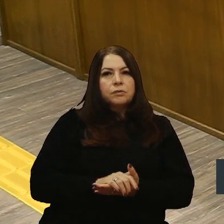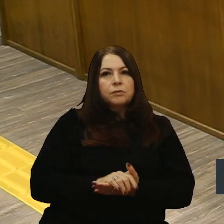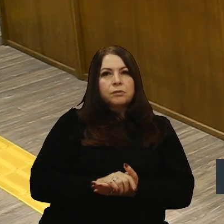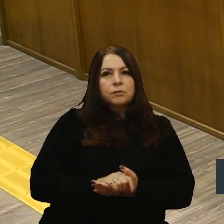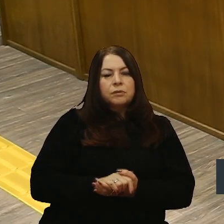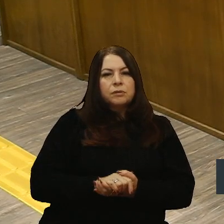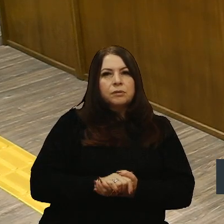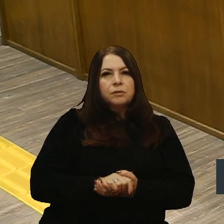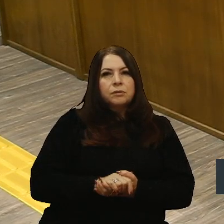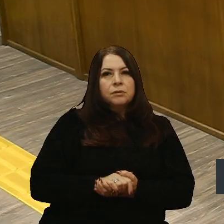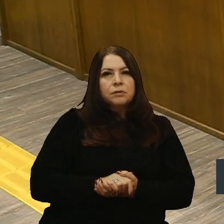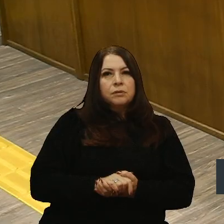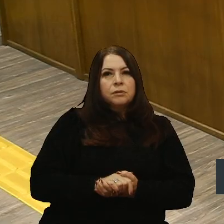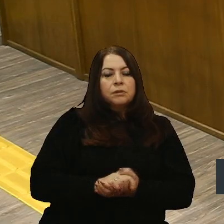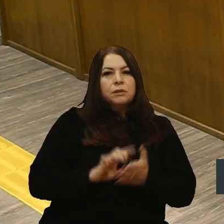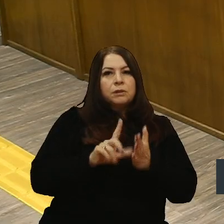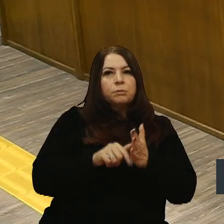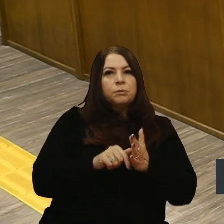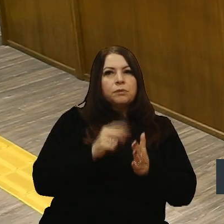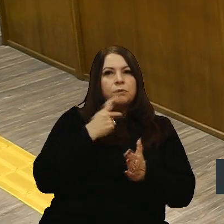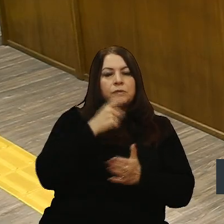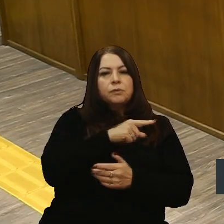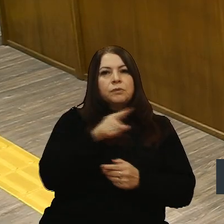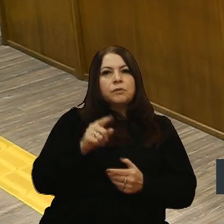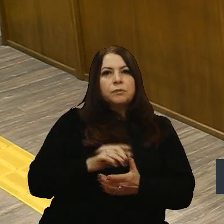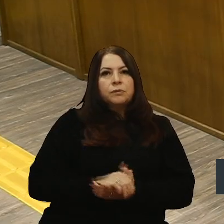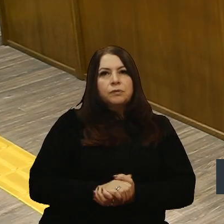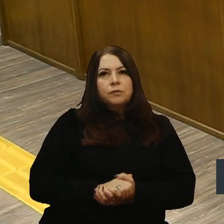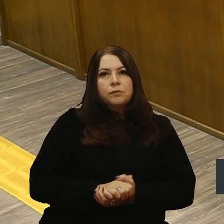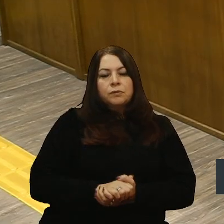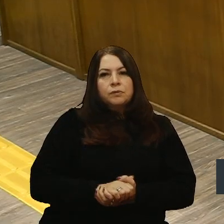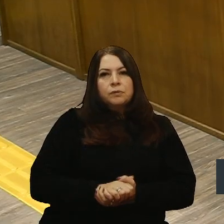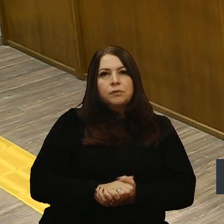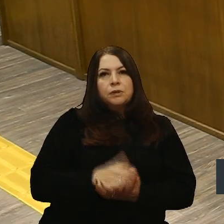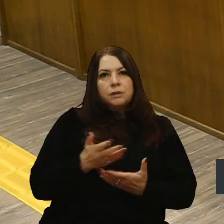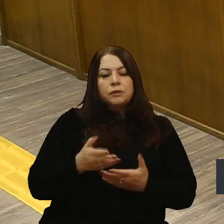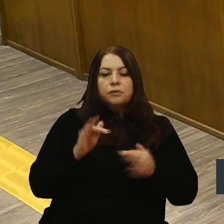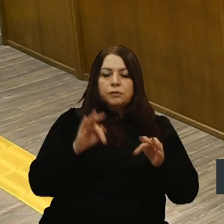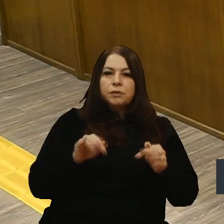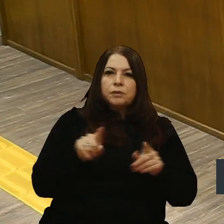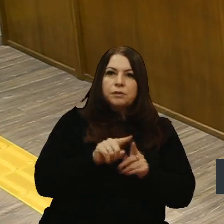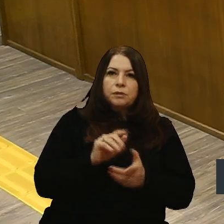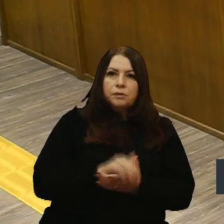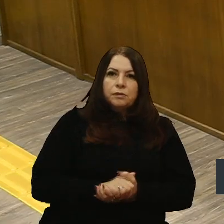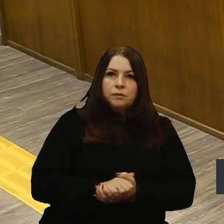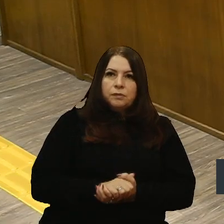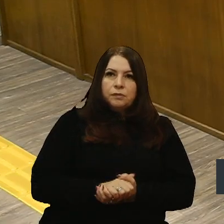declaração de líder ela é posterior à fala. Então, finalizando,